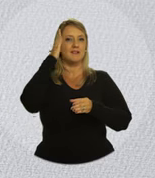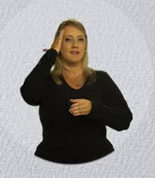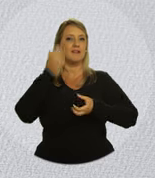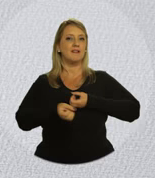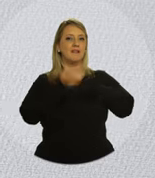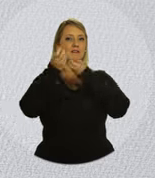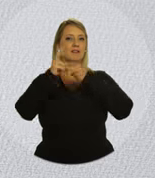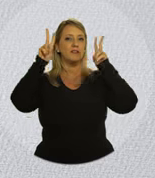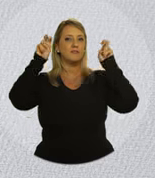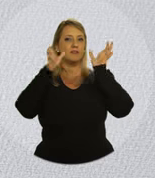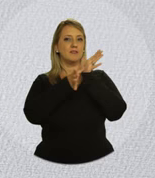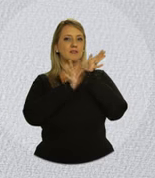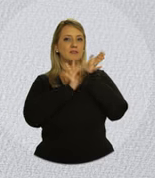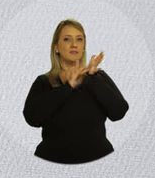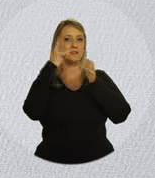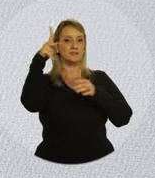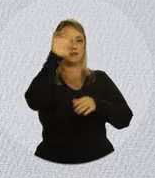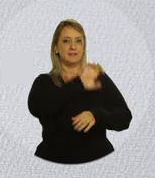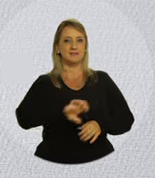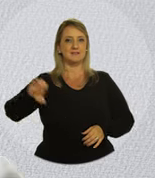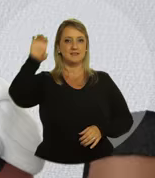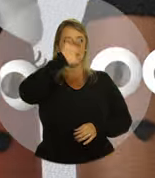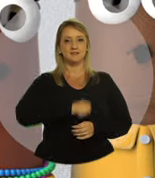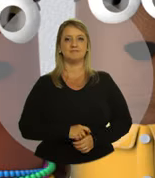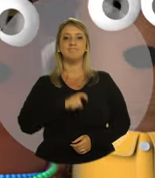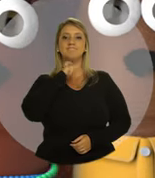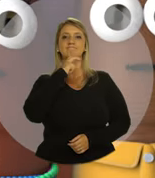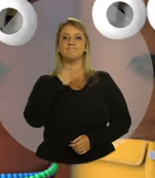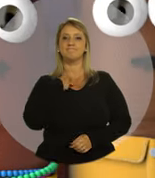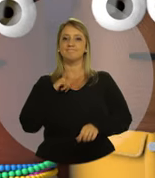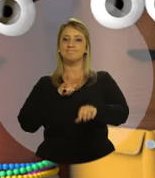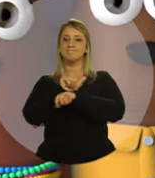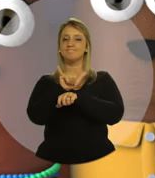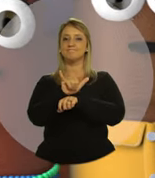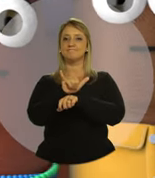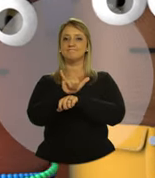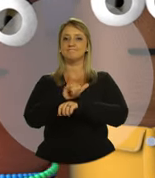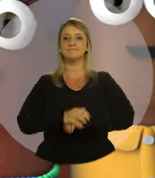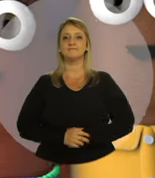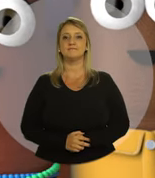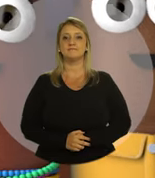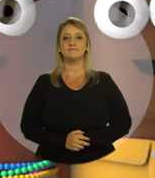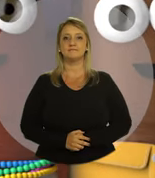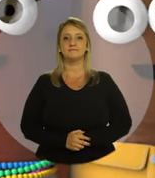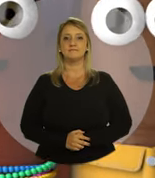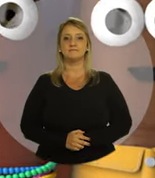se informe sobre a biometria no seu estado. Não pode faltar ninguém.